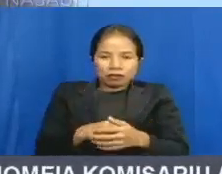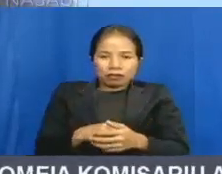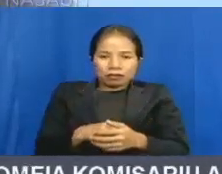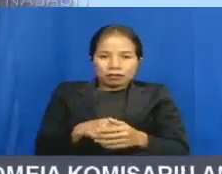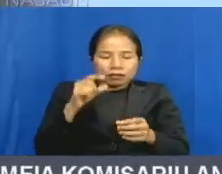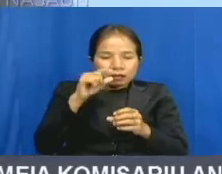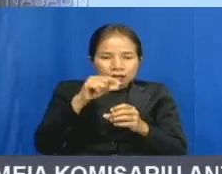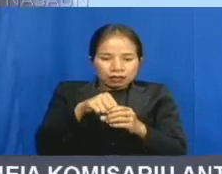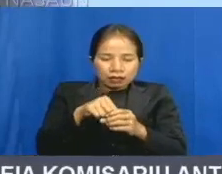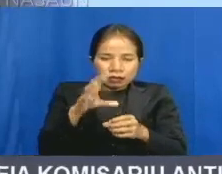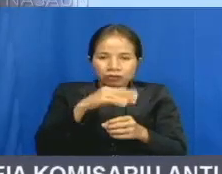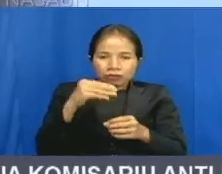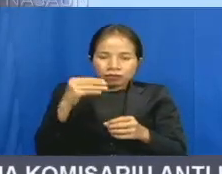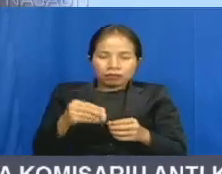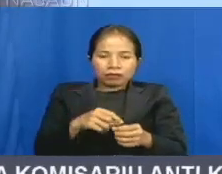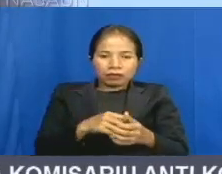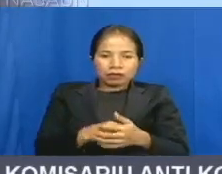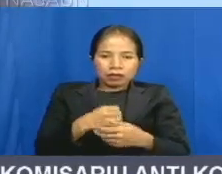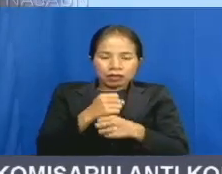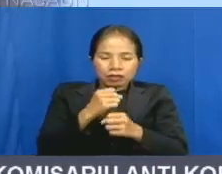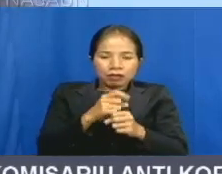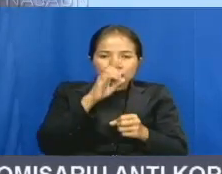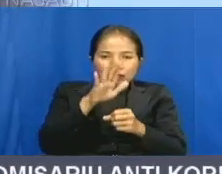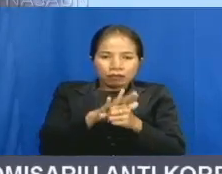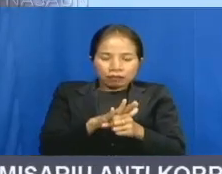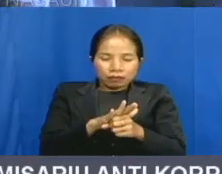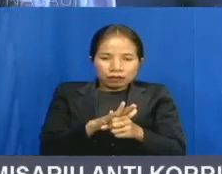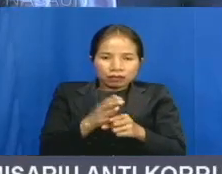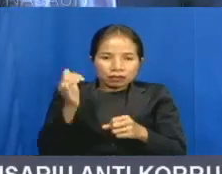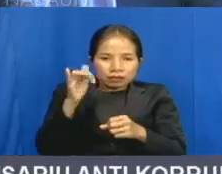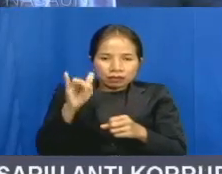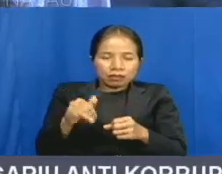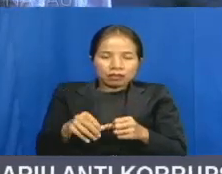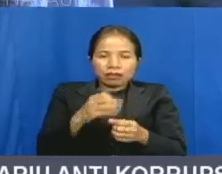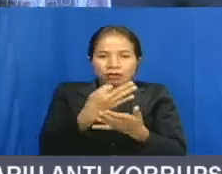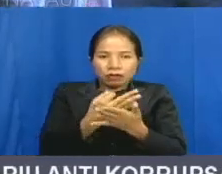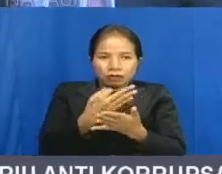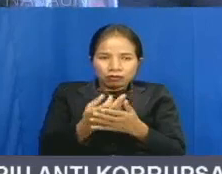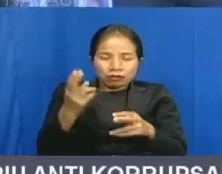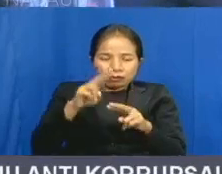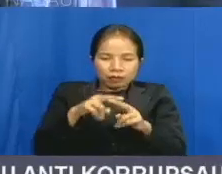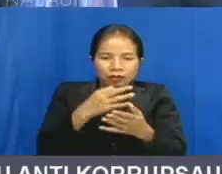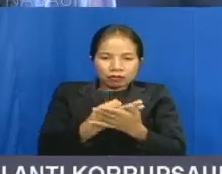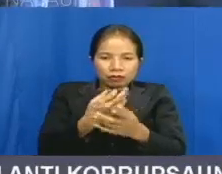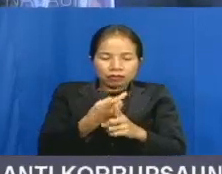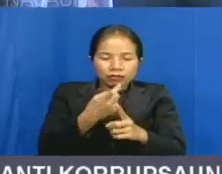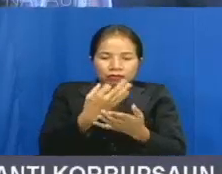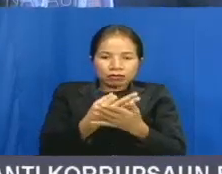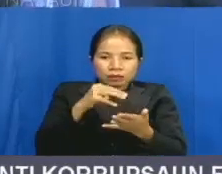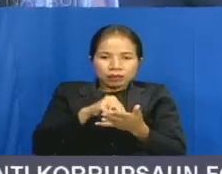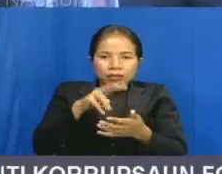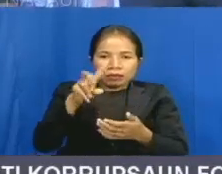efeito estufa. No MOS concretiza o compromisso providência financeira. O de aumenta fundos o dólar americano